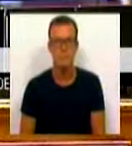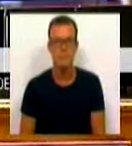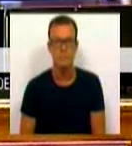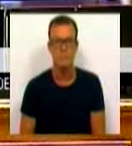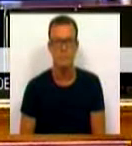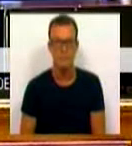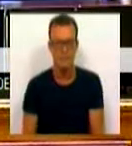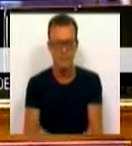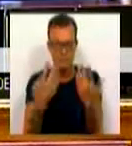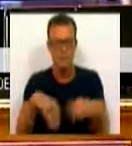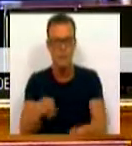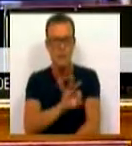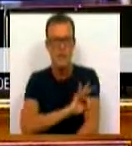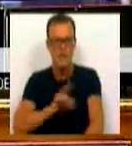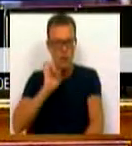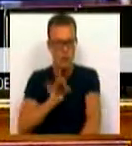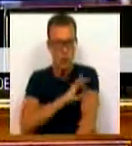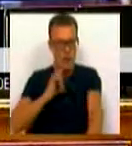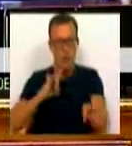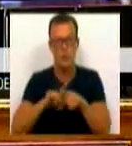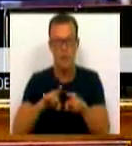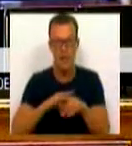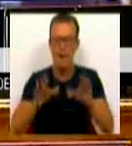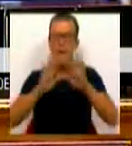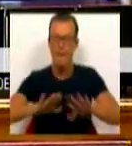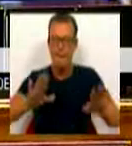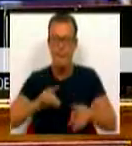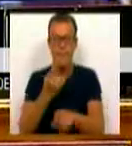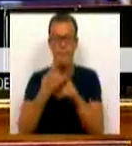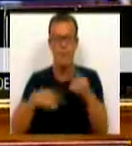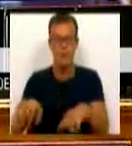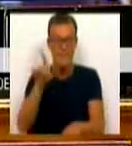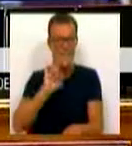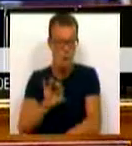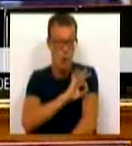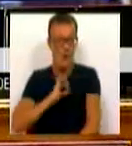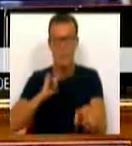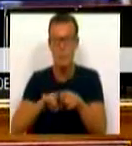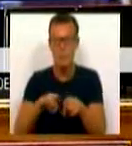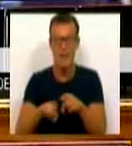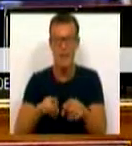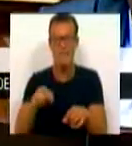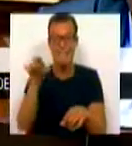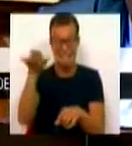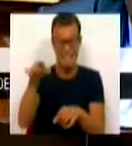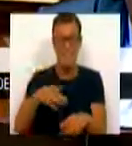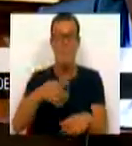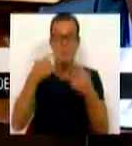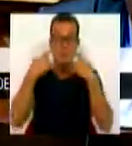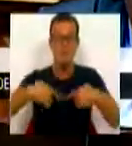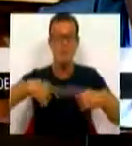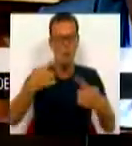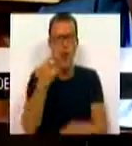Vamos, Senhora Deputada, com serenidade, porque a Senhora Deputada daquela bancada demonstrou não